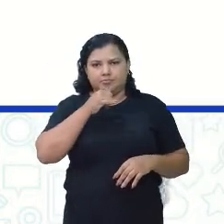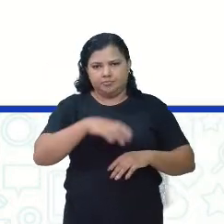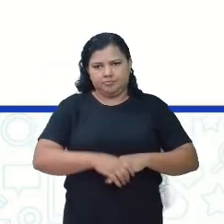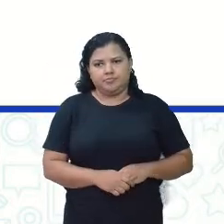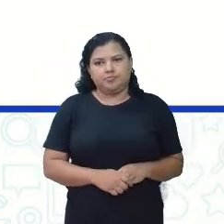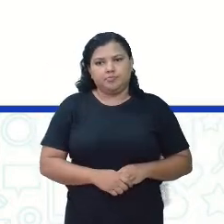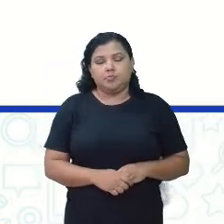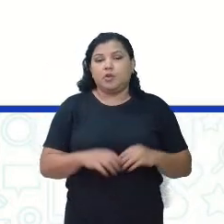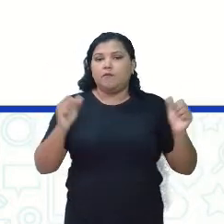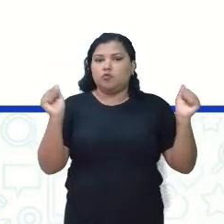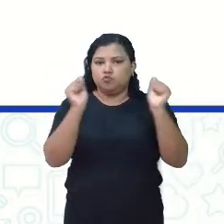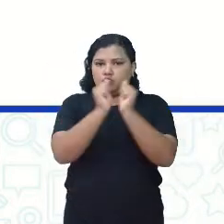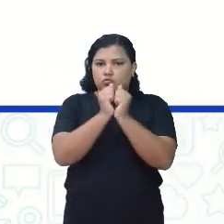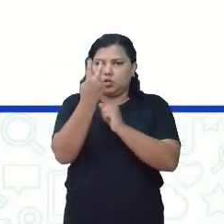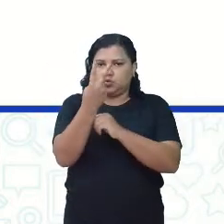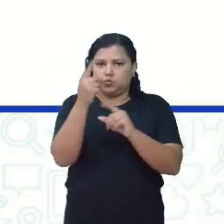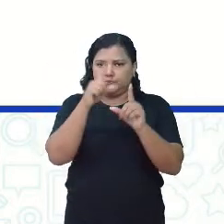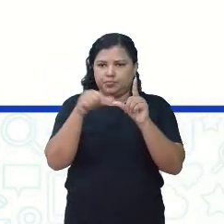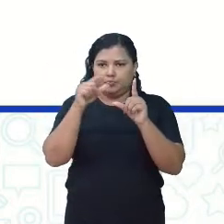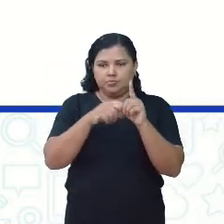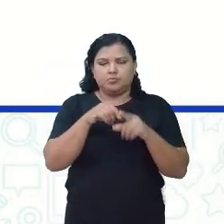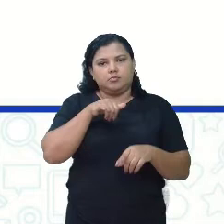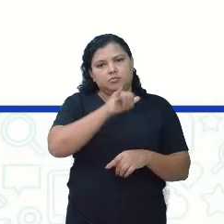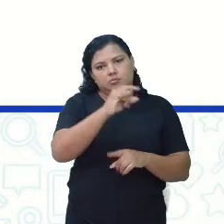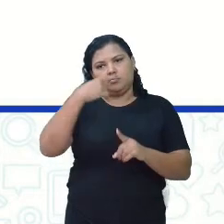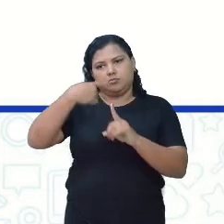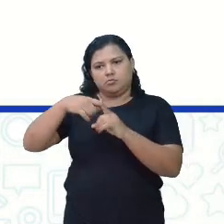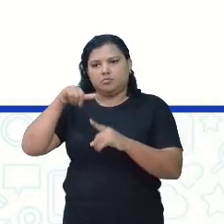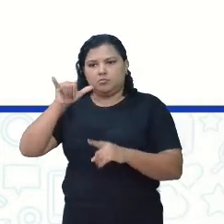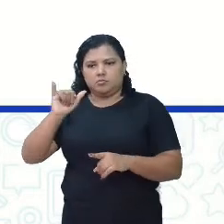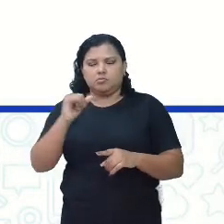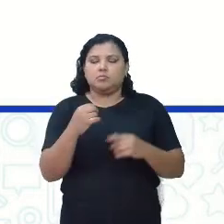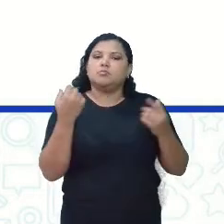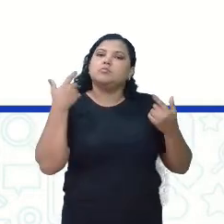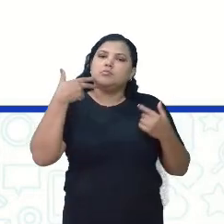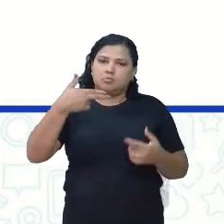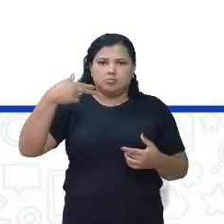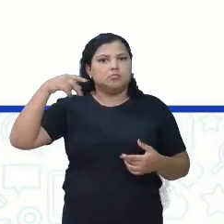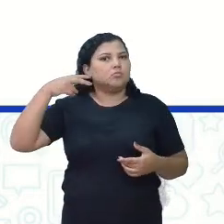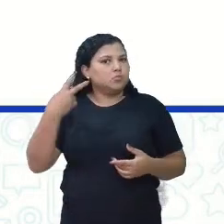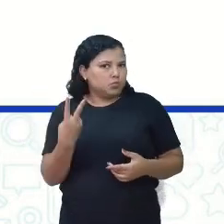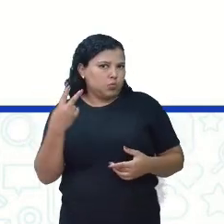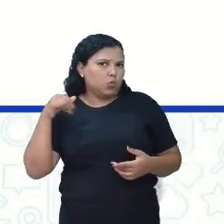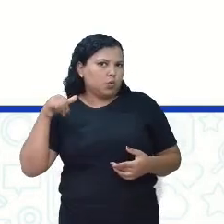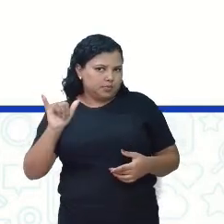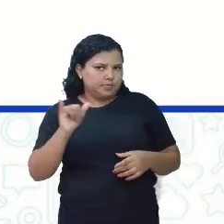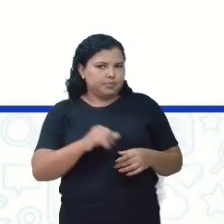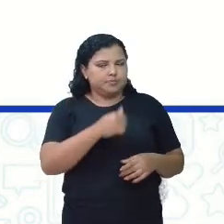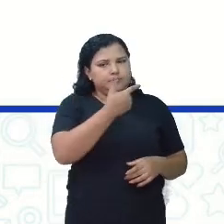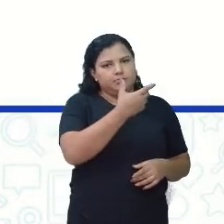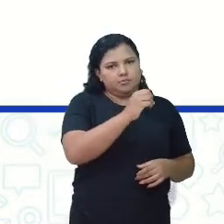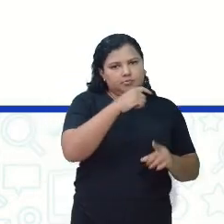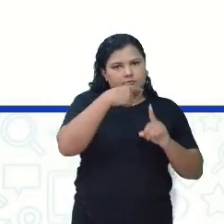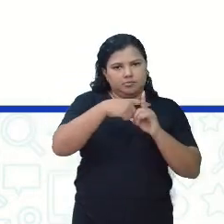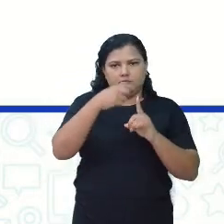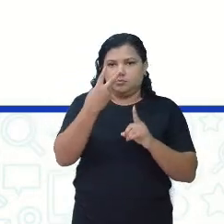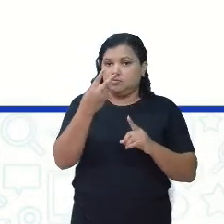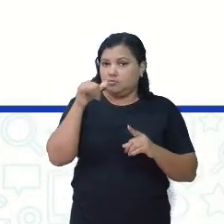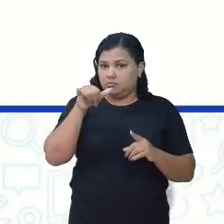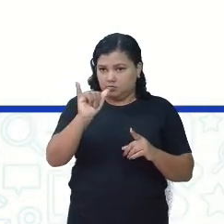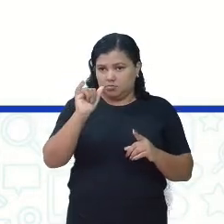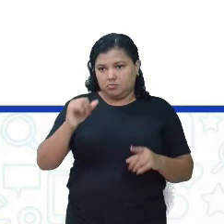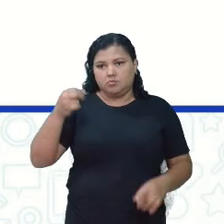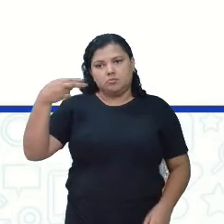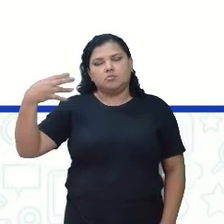juntar esses monômios aí, né? Y mais y é igual a 2y, então eu tenho que 20